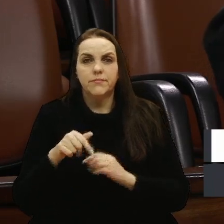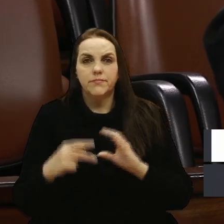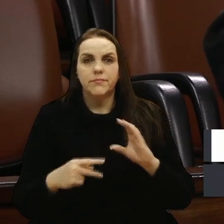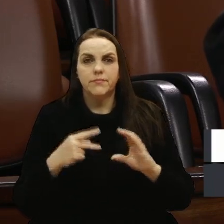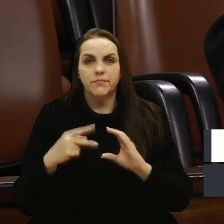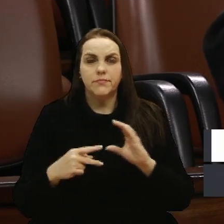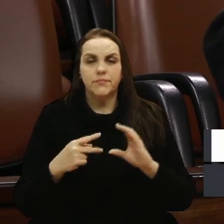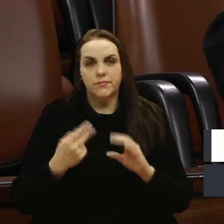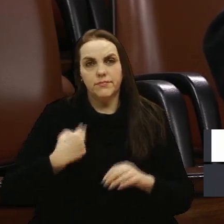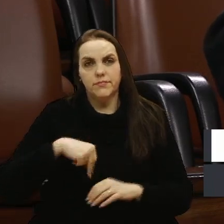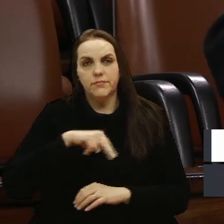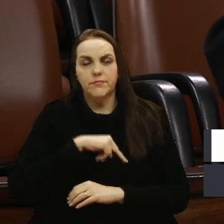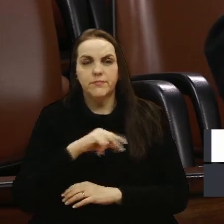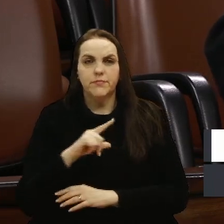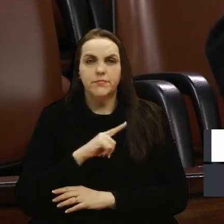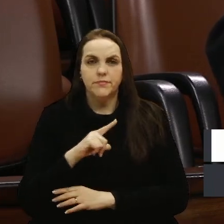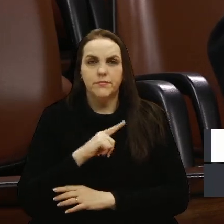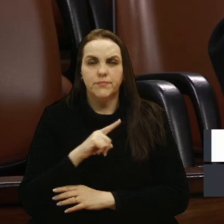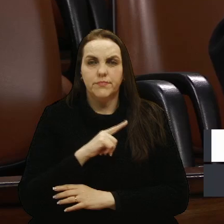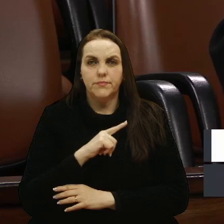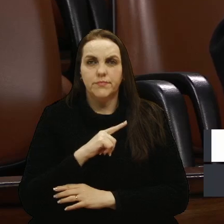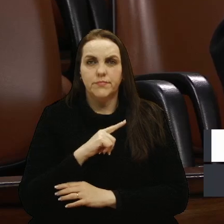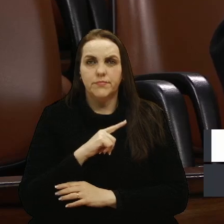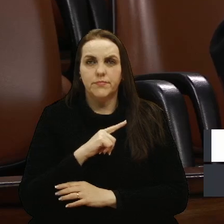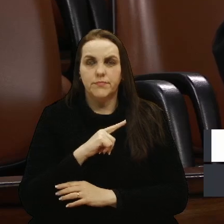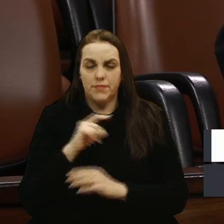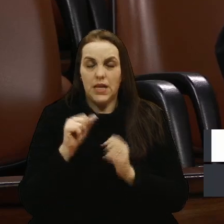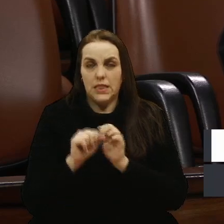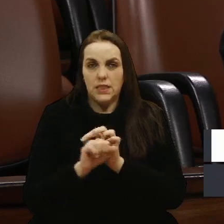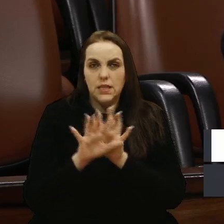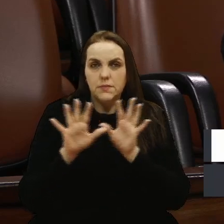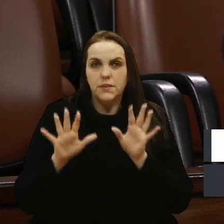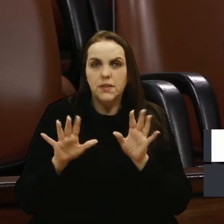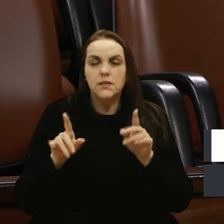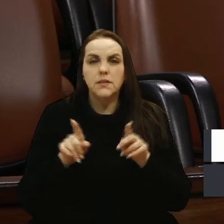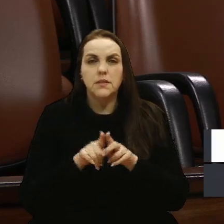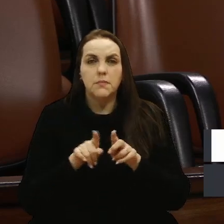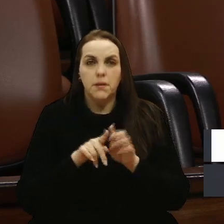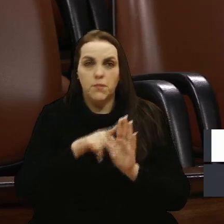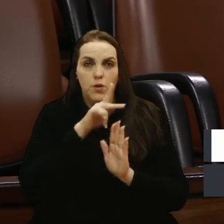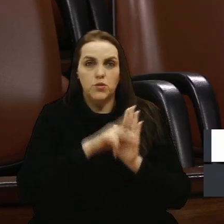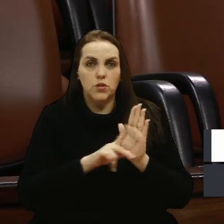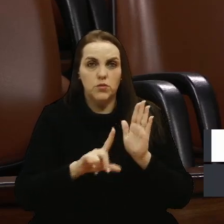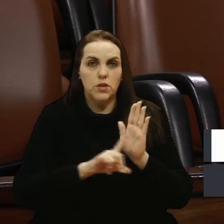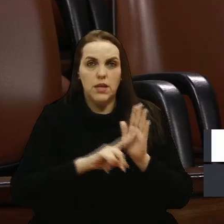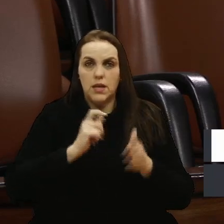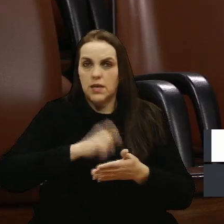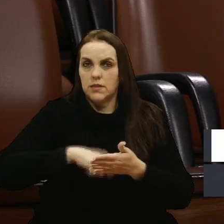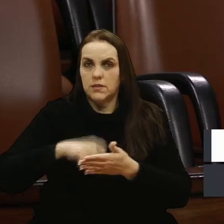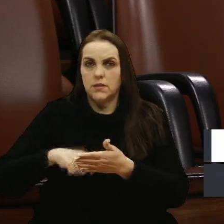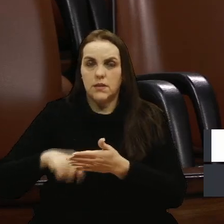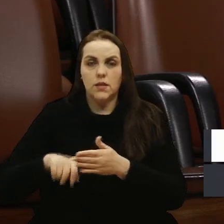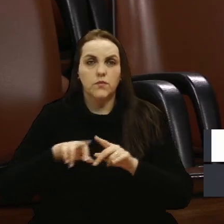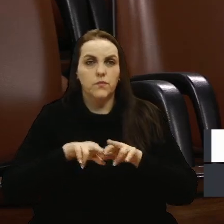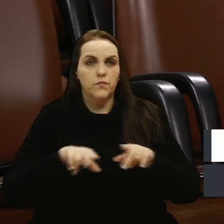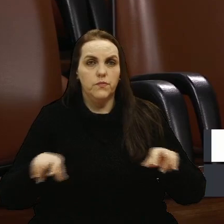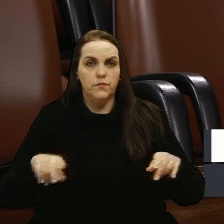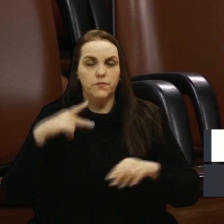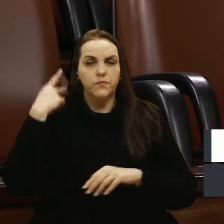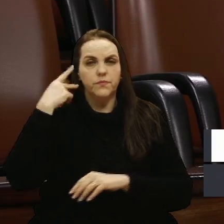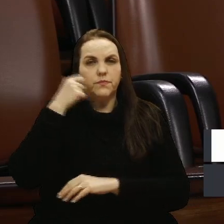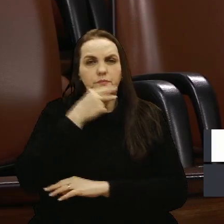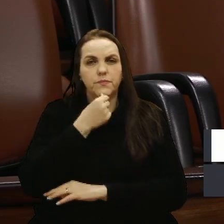a gente tem a Lei da Transparência, né, um projeto de lei da transparência que foi assinado por vários vereadores e